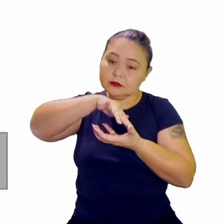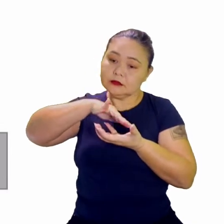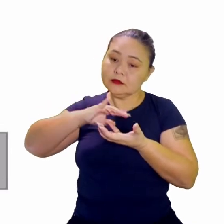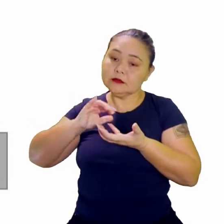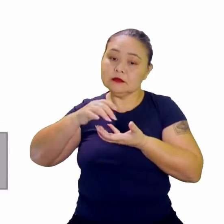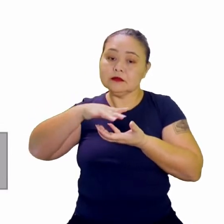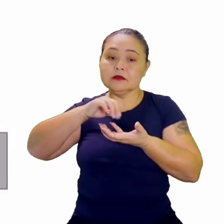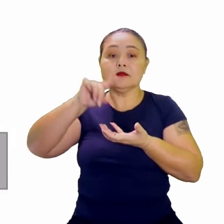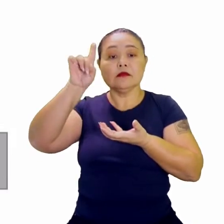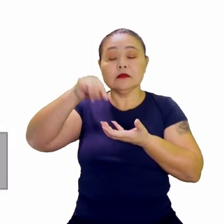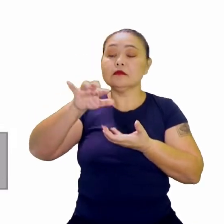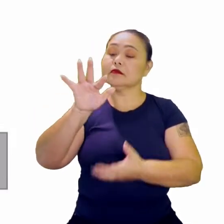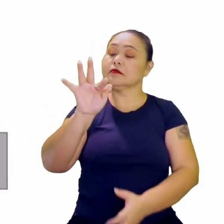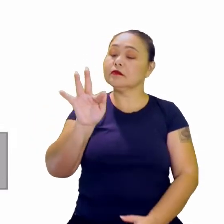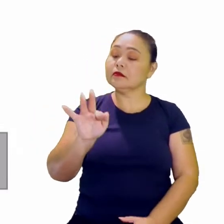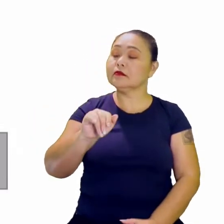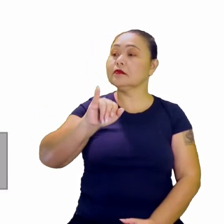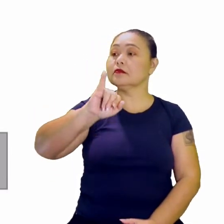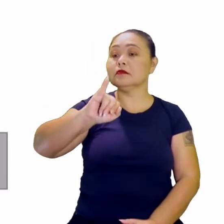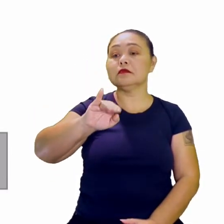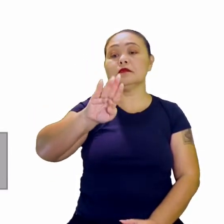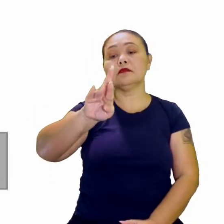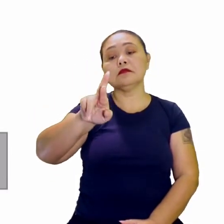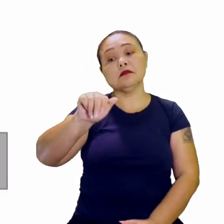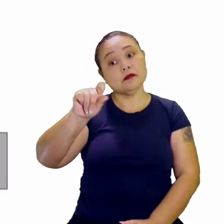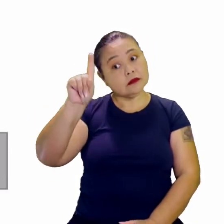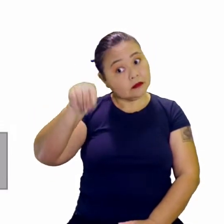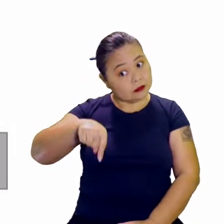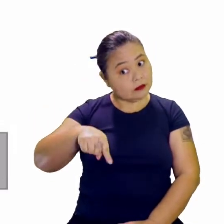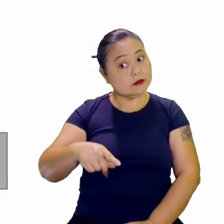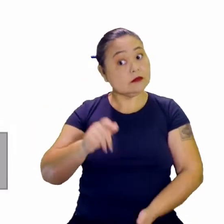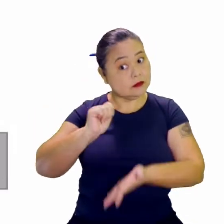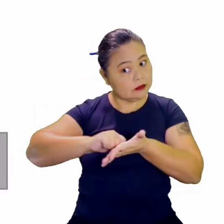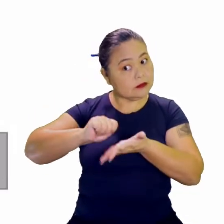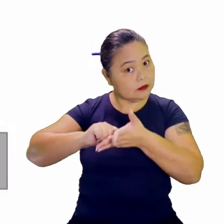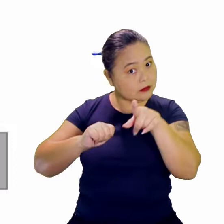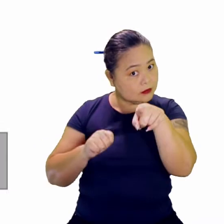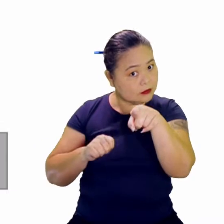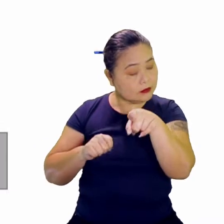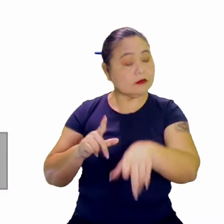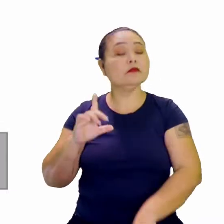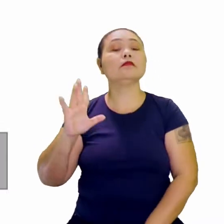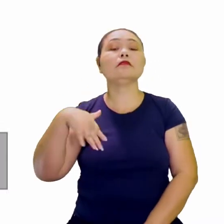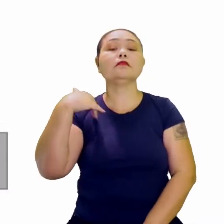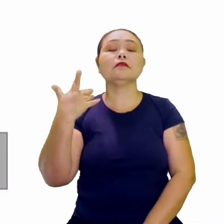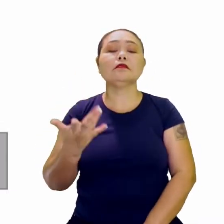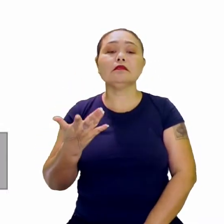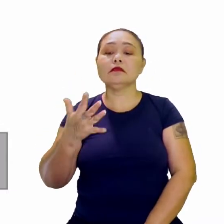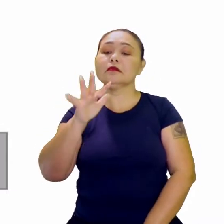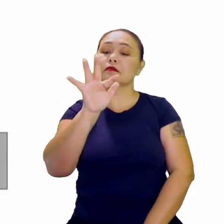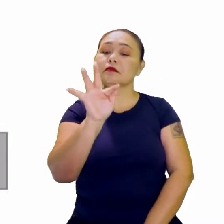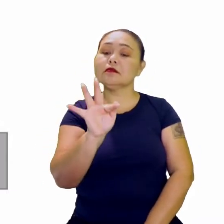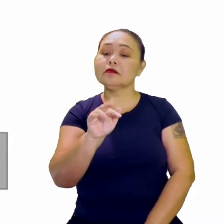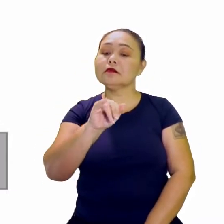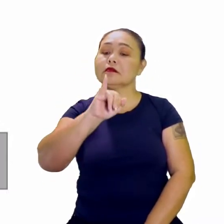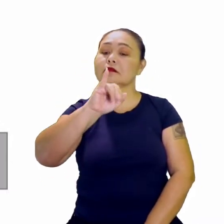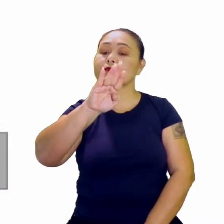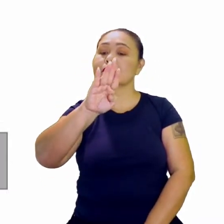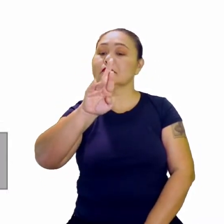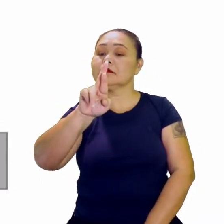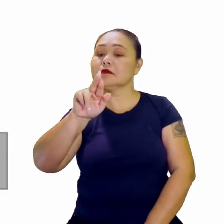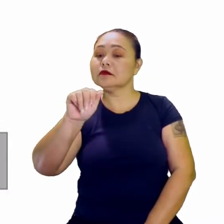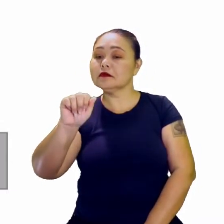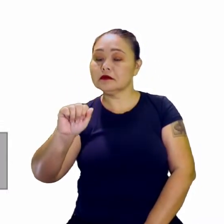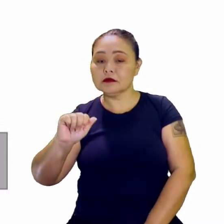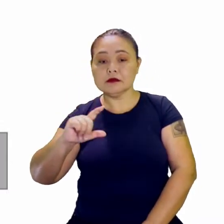músculo é a fibra, ok? Anota aí, é a fibra. Então, essa fibra, ela vai ser misturada de